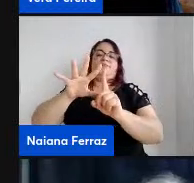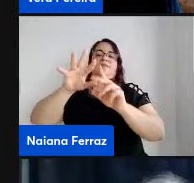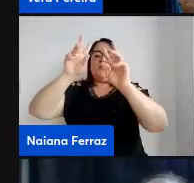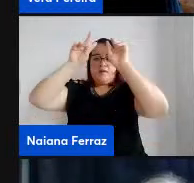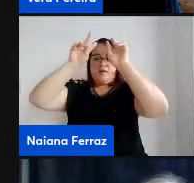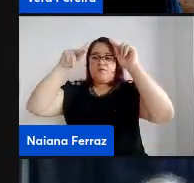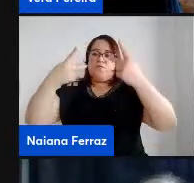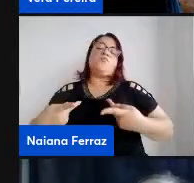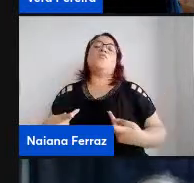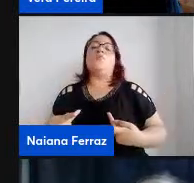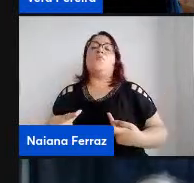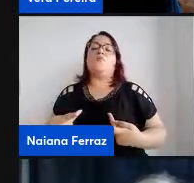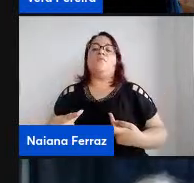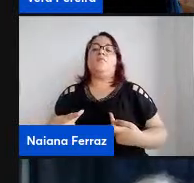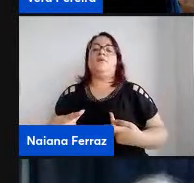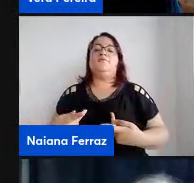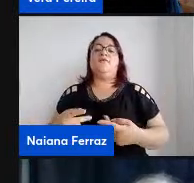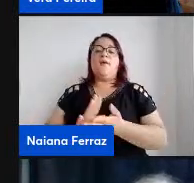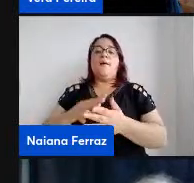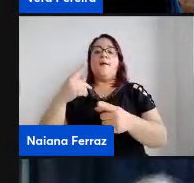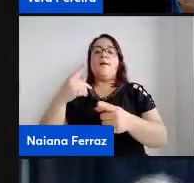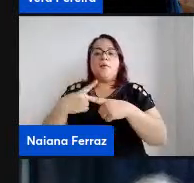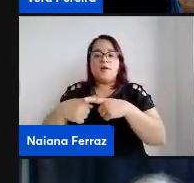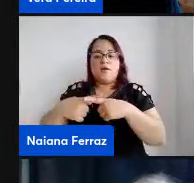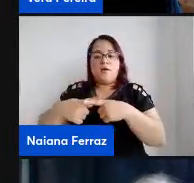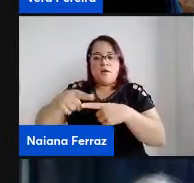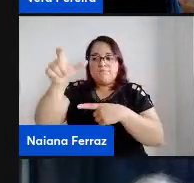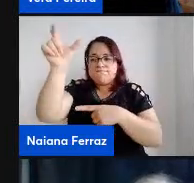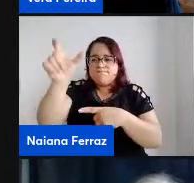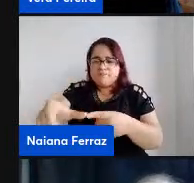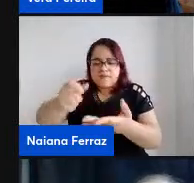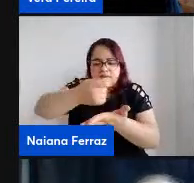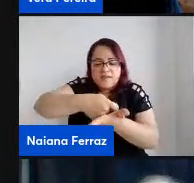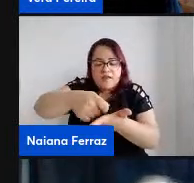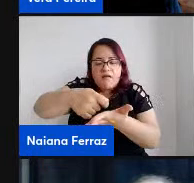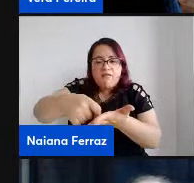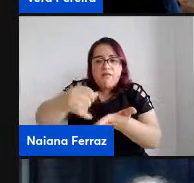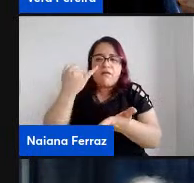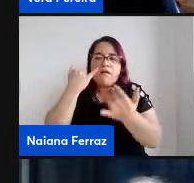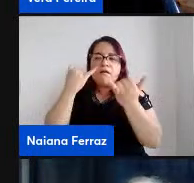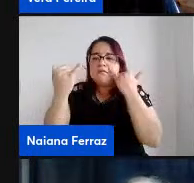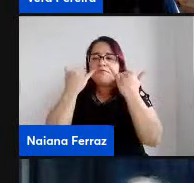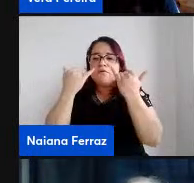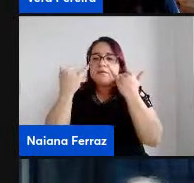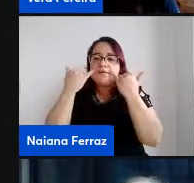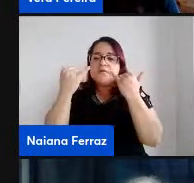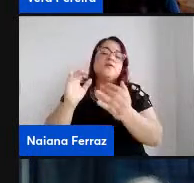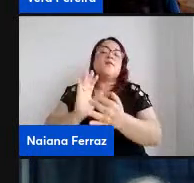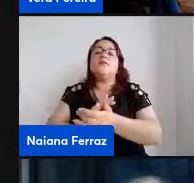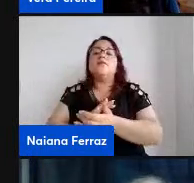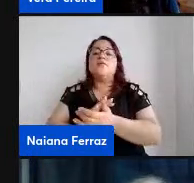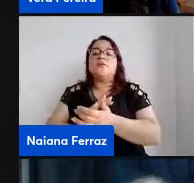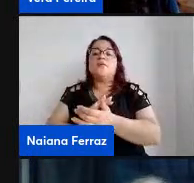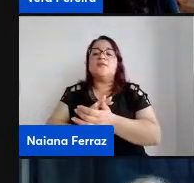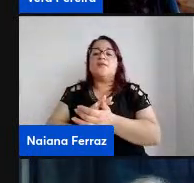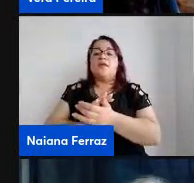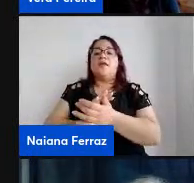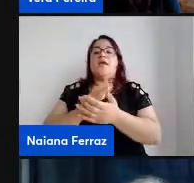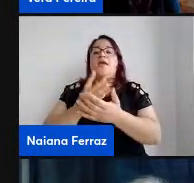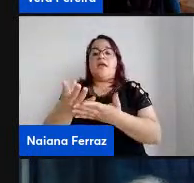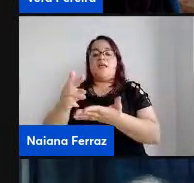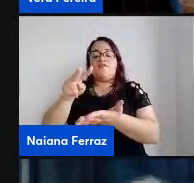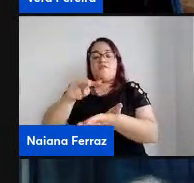que, escrevendo, as informações passaram a ter